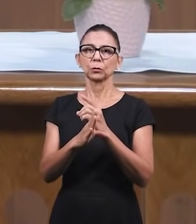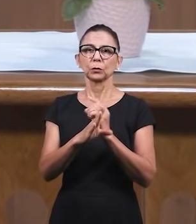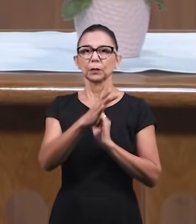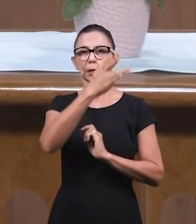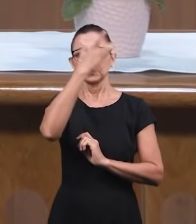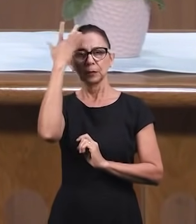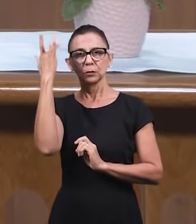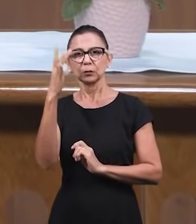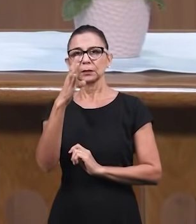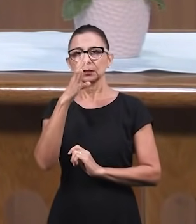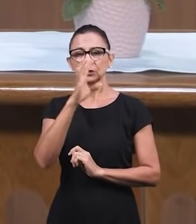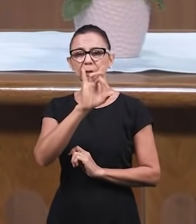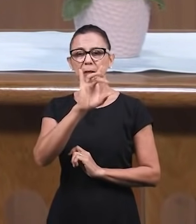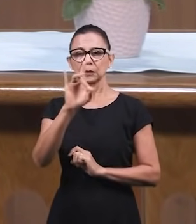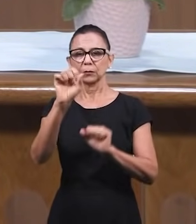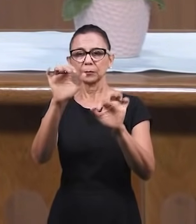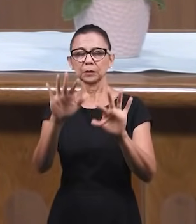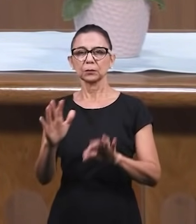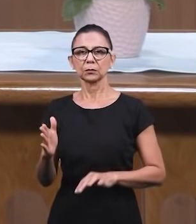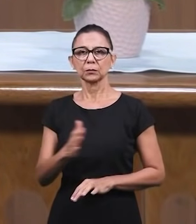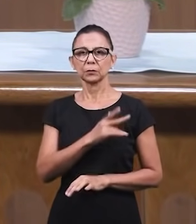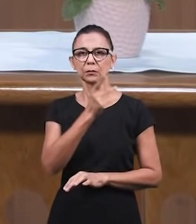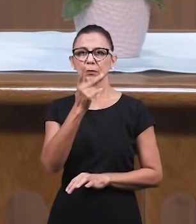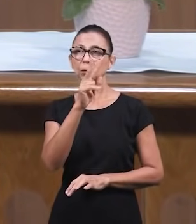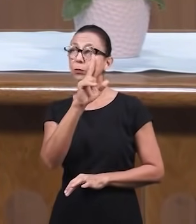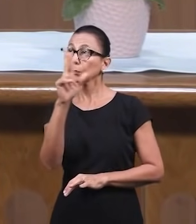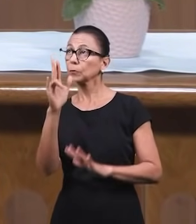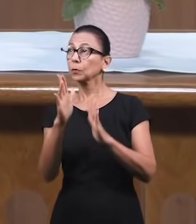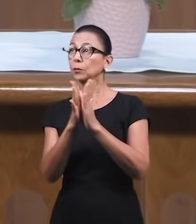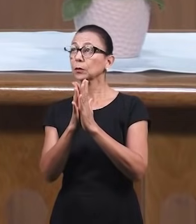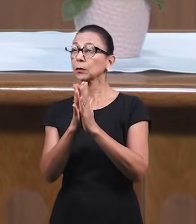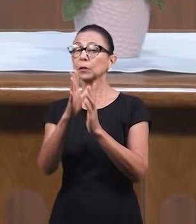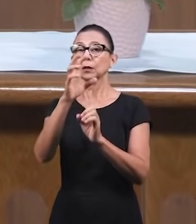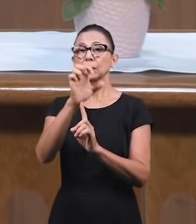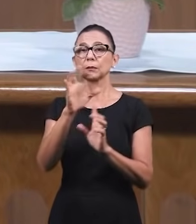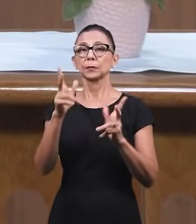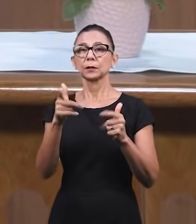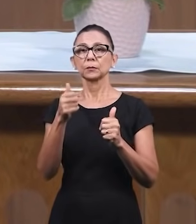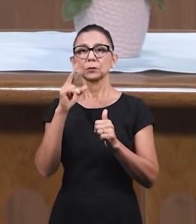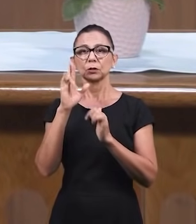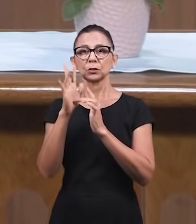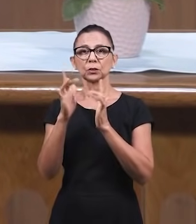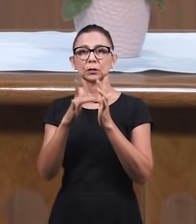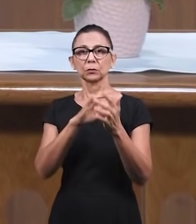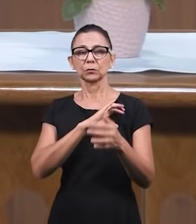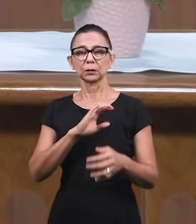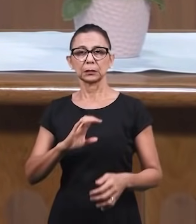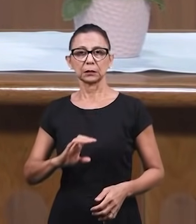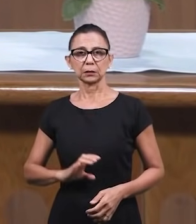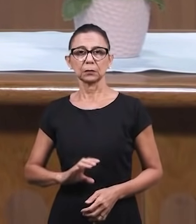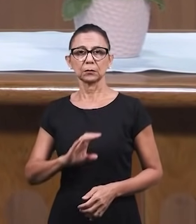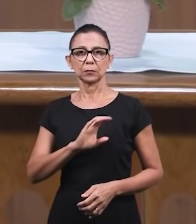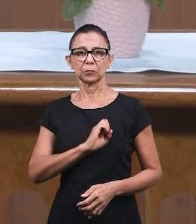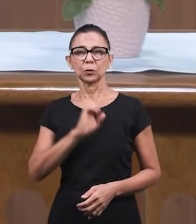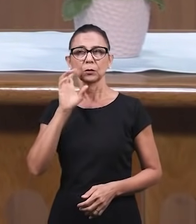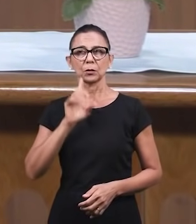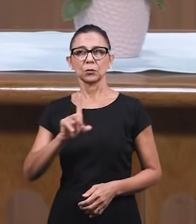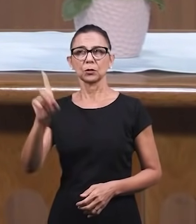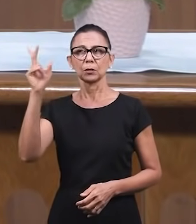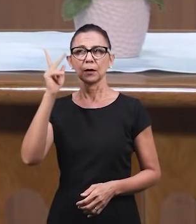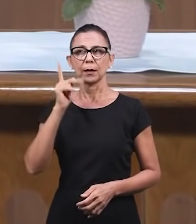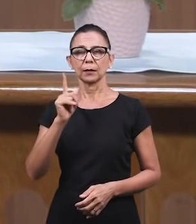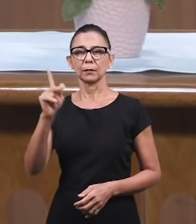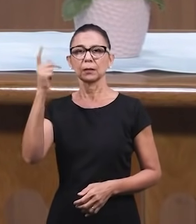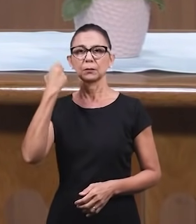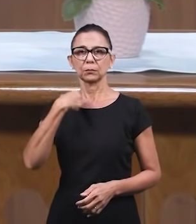que participou dele. É a oração que Te fazemos e em Teu nome dizemos que a graça maravilhosa do Senhor e Salvador Jesus Cristo, o amor de Deus, o